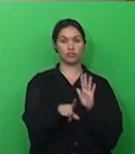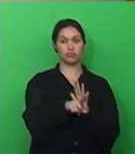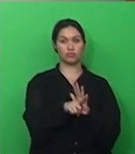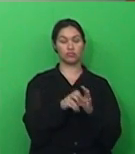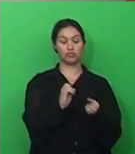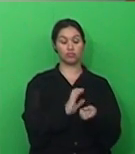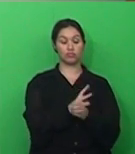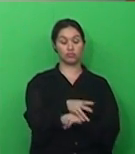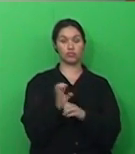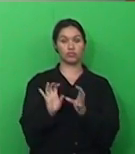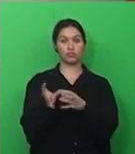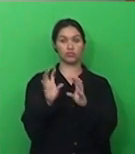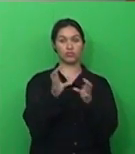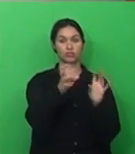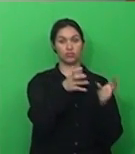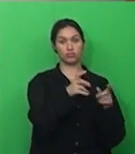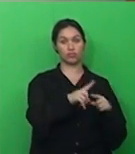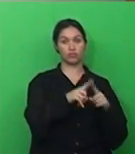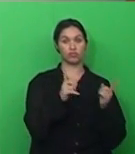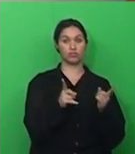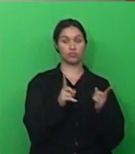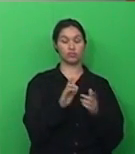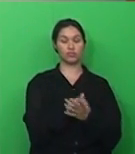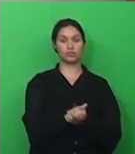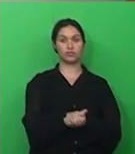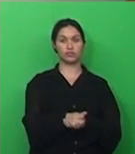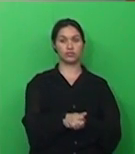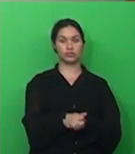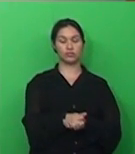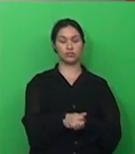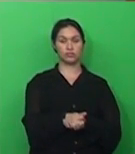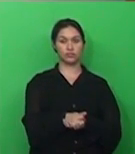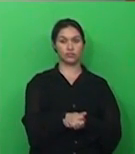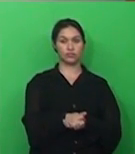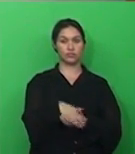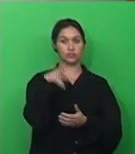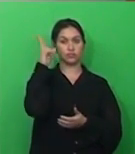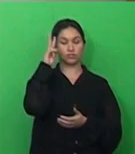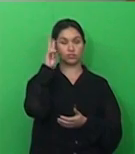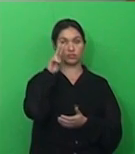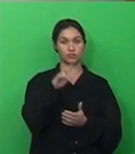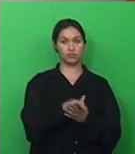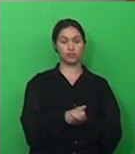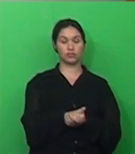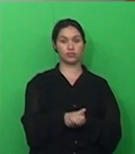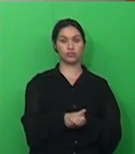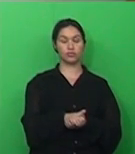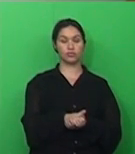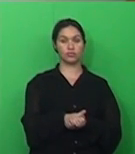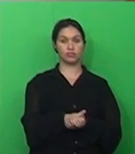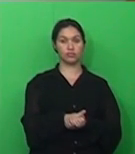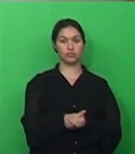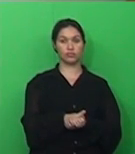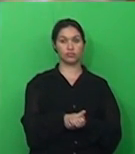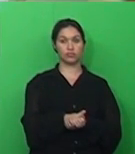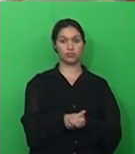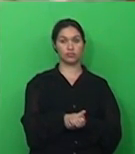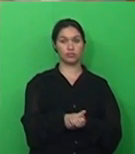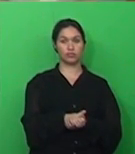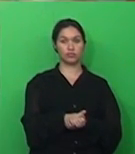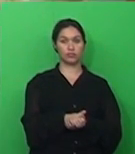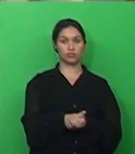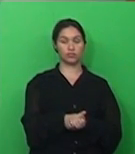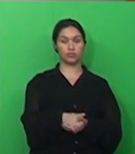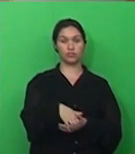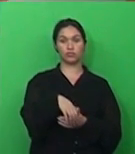passou pelas comissões, mas antes passou pela legística da casa, que deu parecer favorável à legalidade. Mas suponhamos que não houvesse a